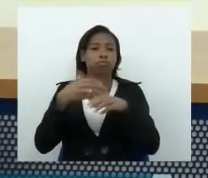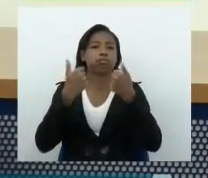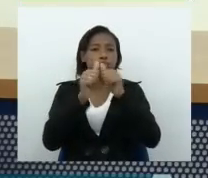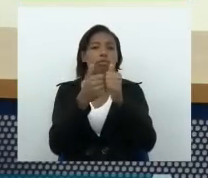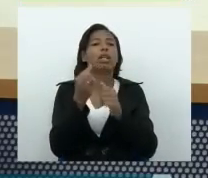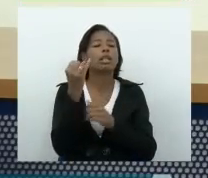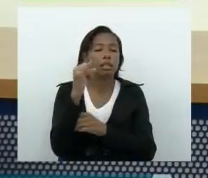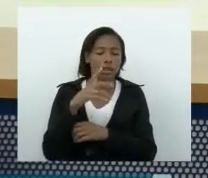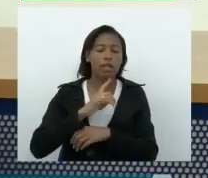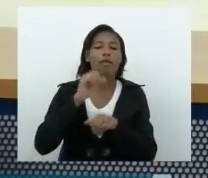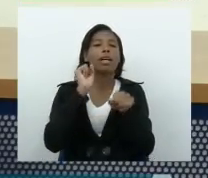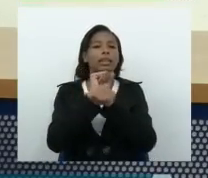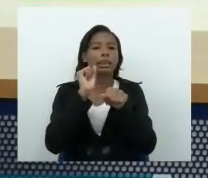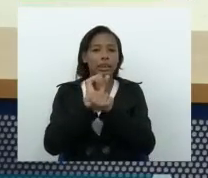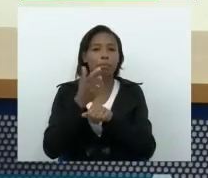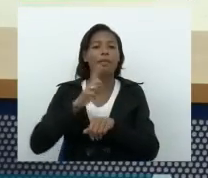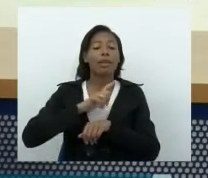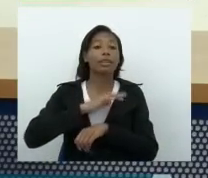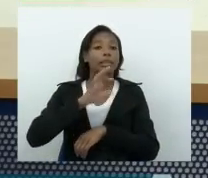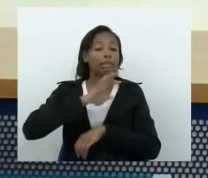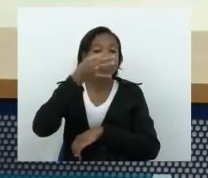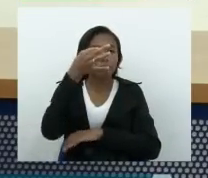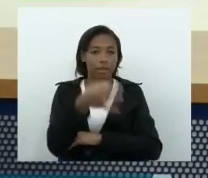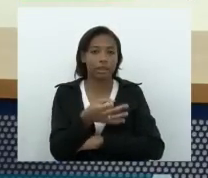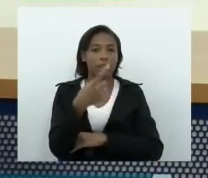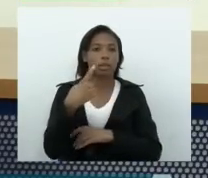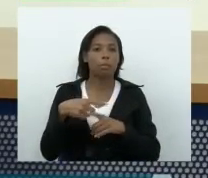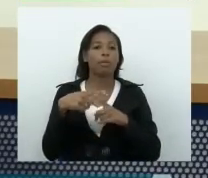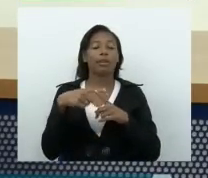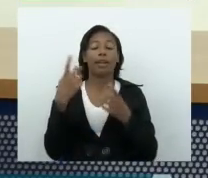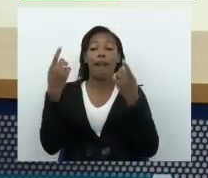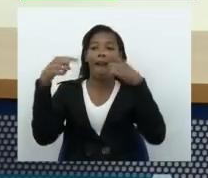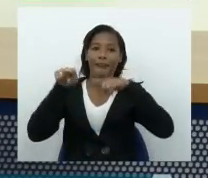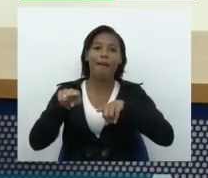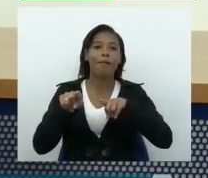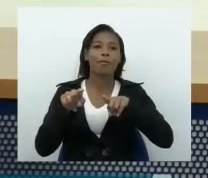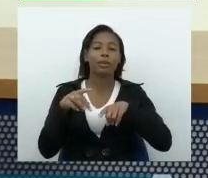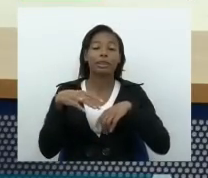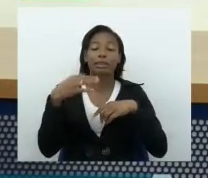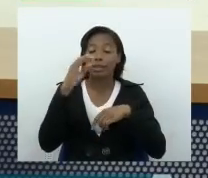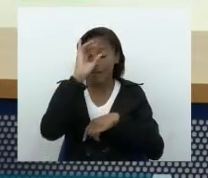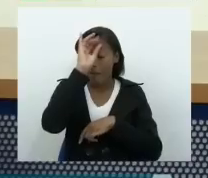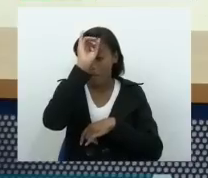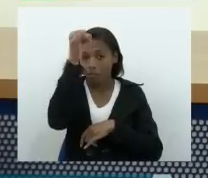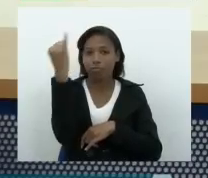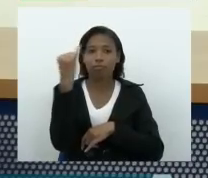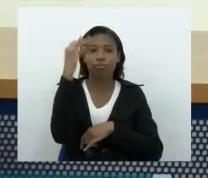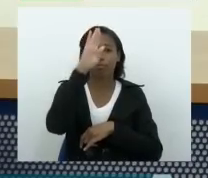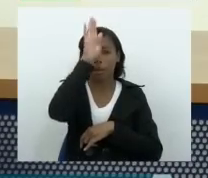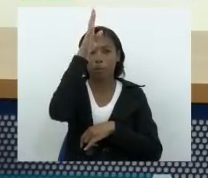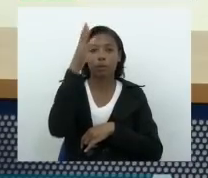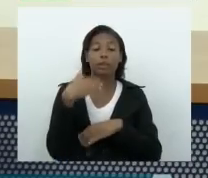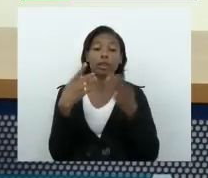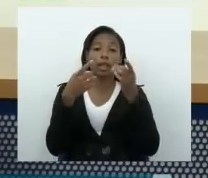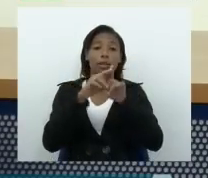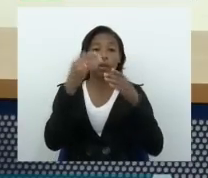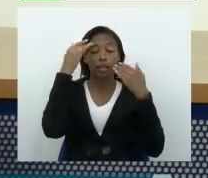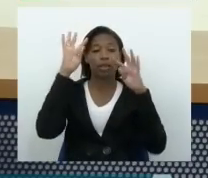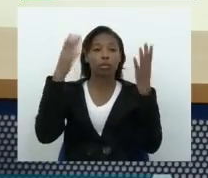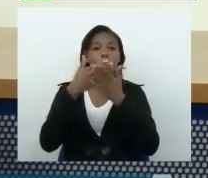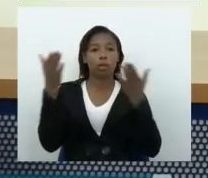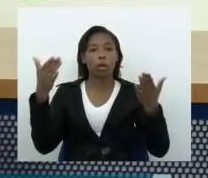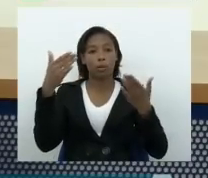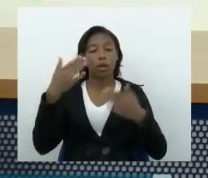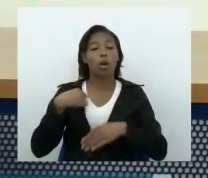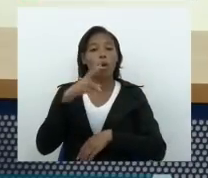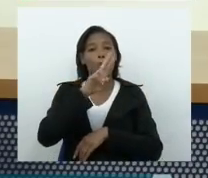isso de volta, com certeza, porque nesta casa houve uma denúncia gravíssima que, infelizmente, isso não aconteceu. Portanto, eu agradeço a todos, muito